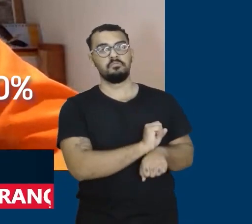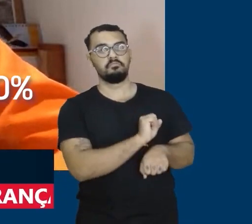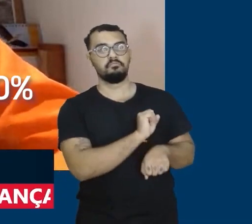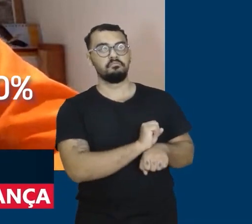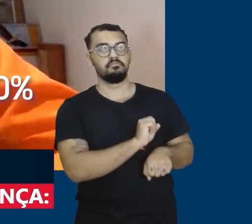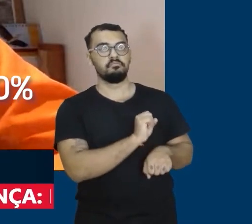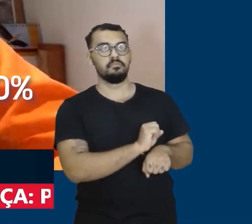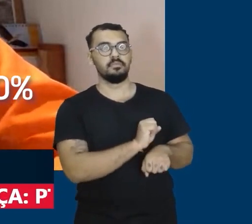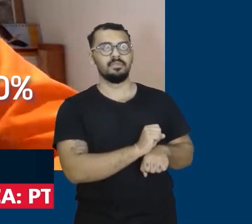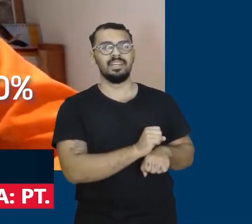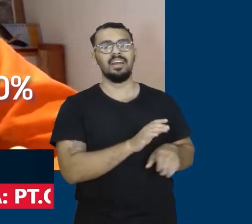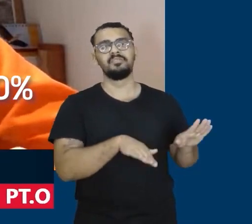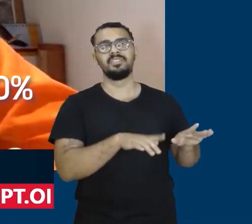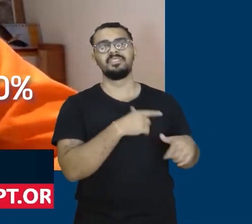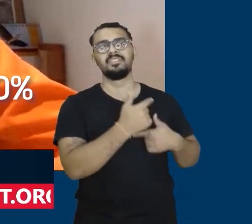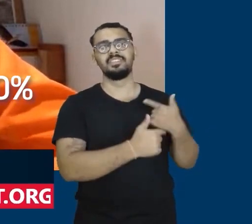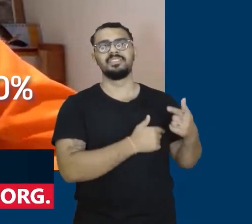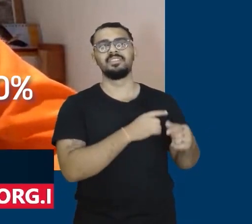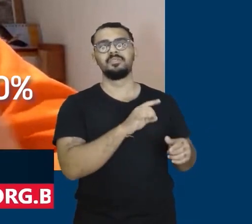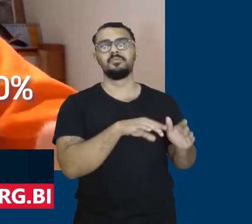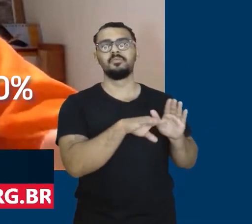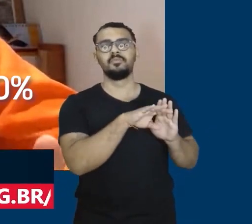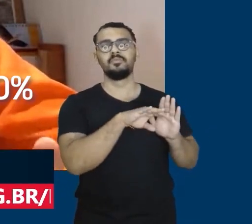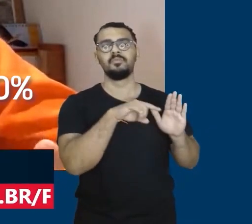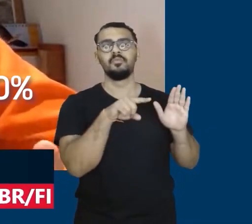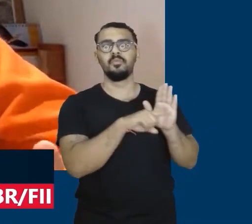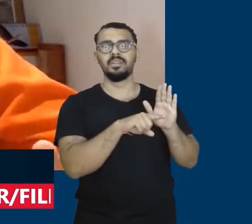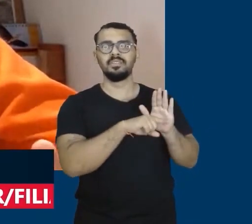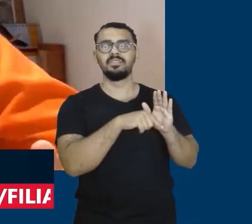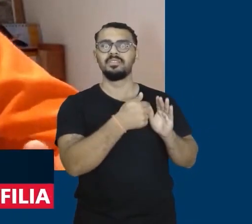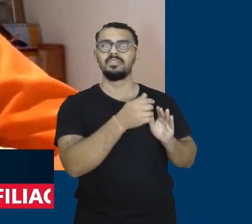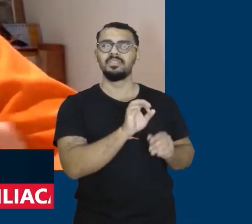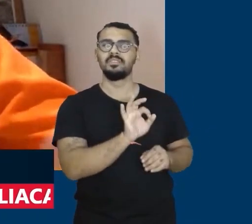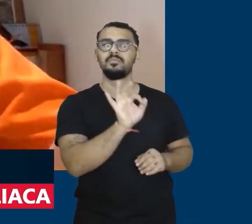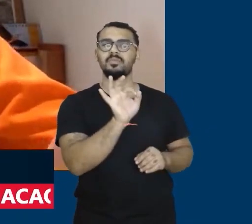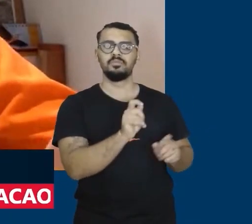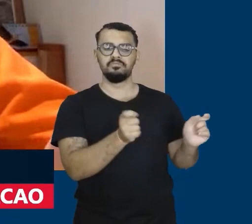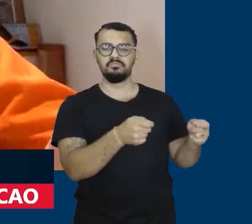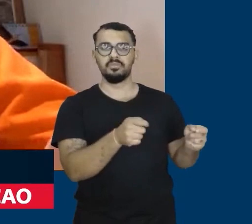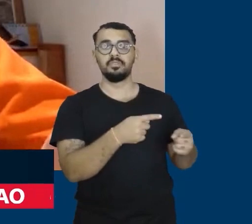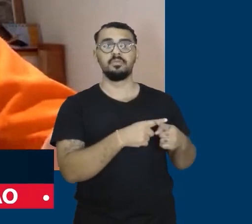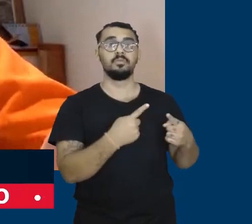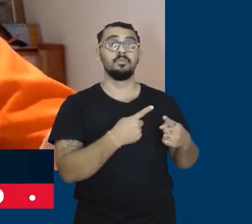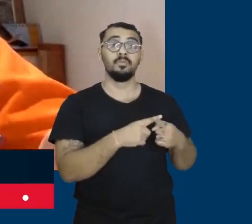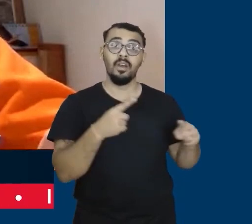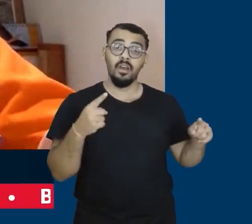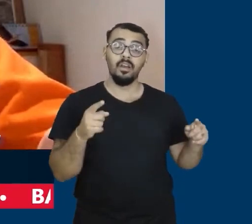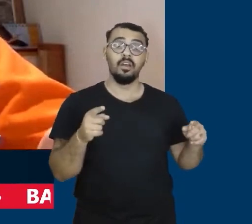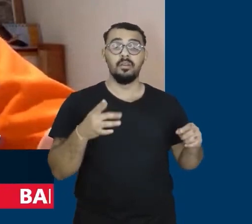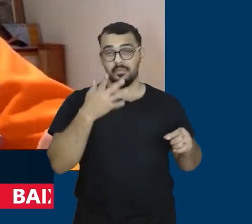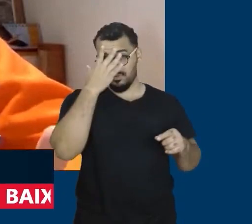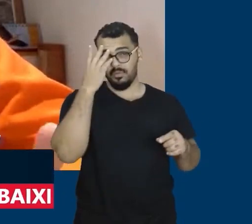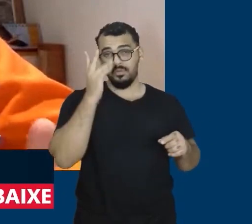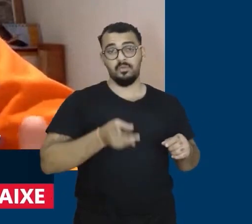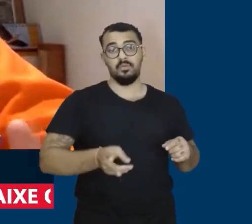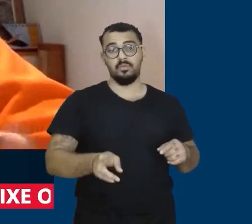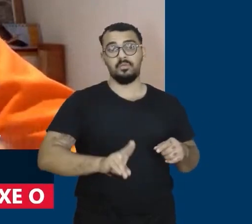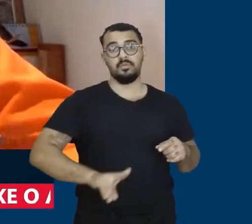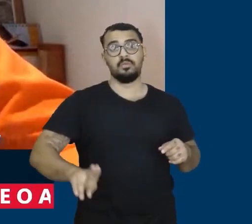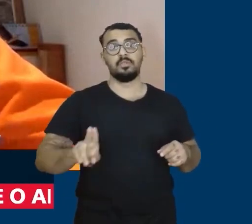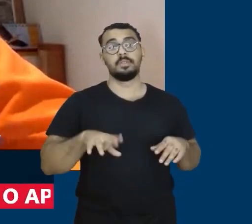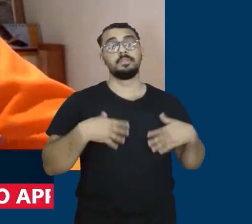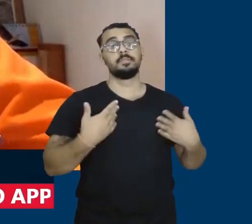chegar alterar com menos de setenta por cento da sua capacidade Nem sendo que a demanda não diminuiu quê que isso fez